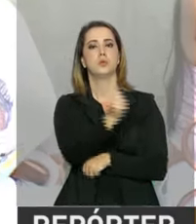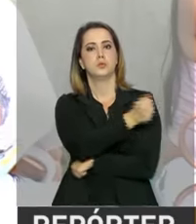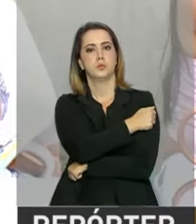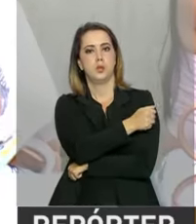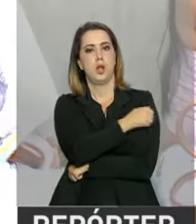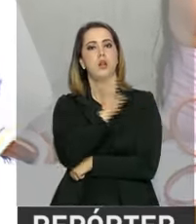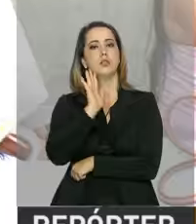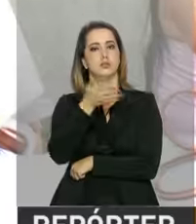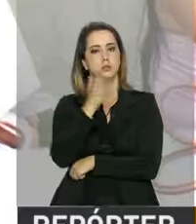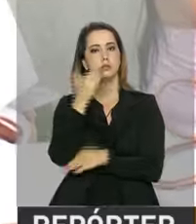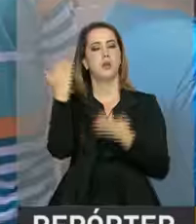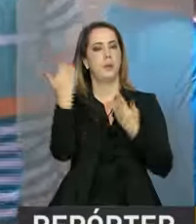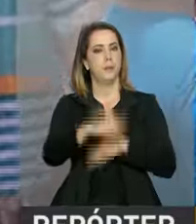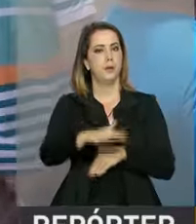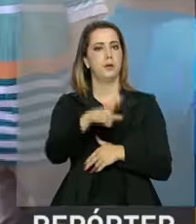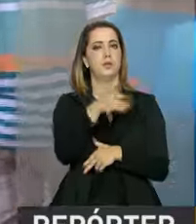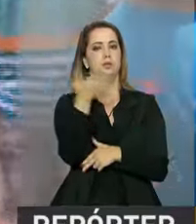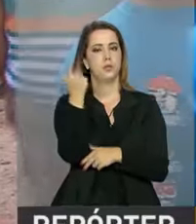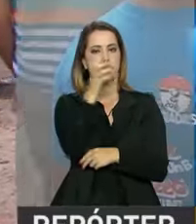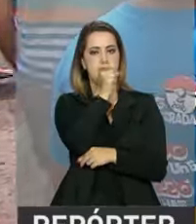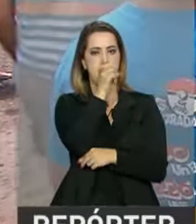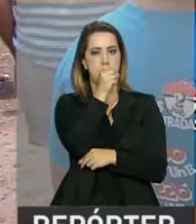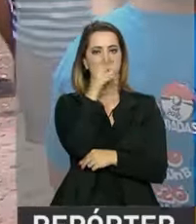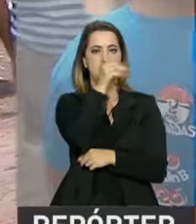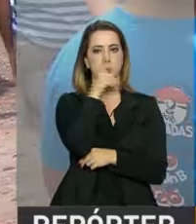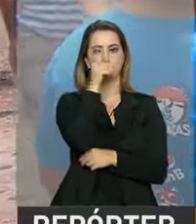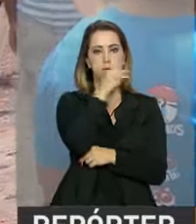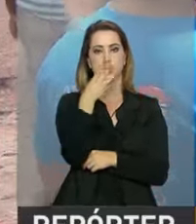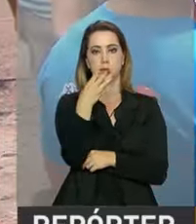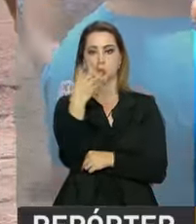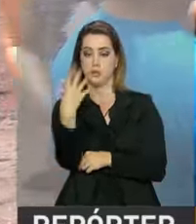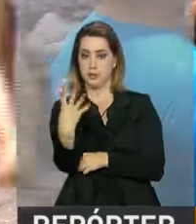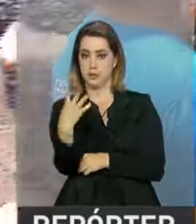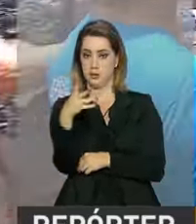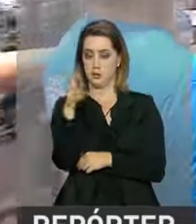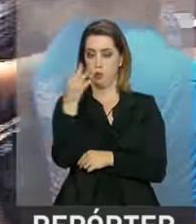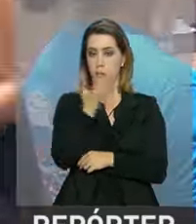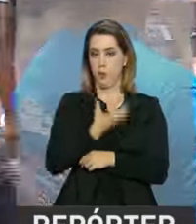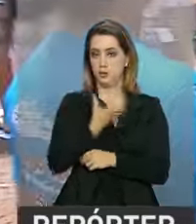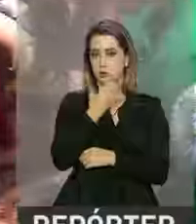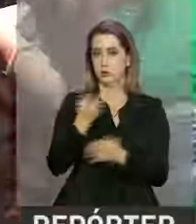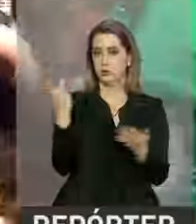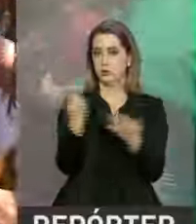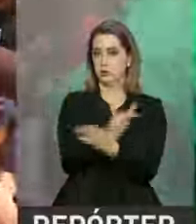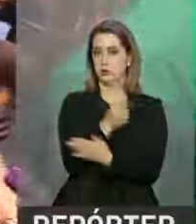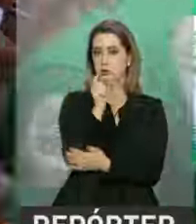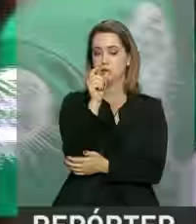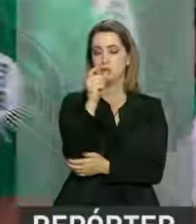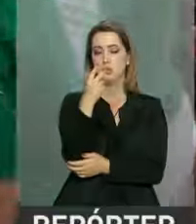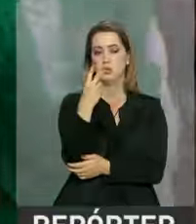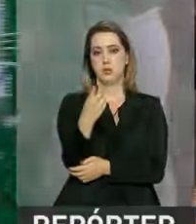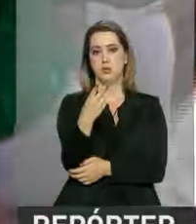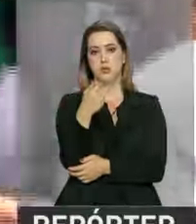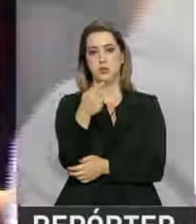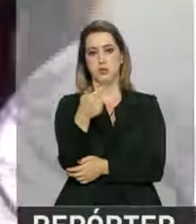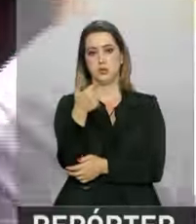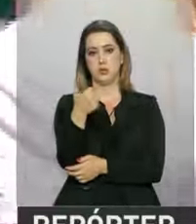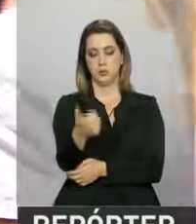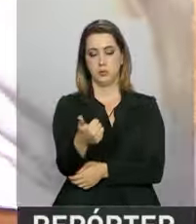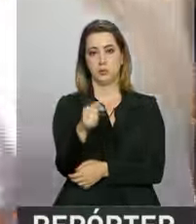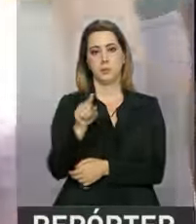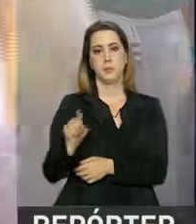fizer as provas no último fim de semana nos dias 3 e 4 de dezembro o exame vai ser aplicado para